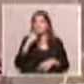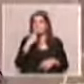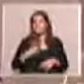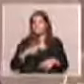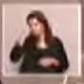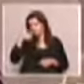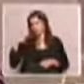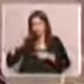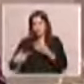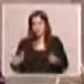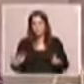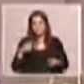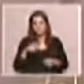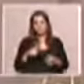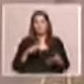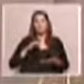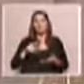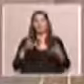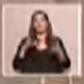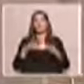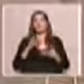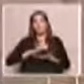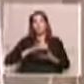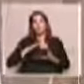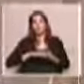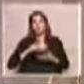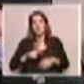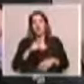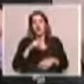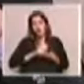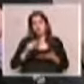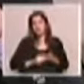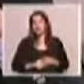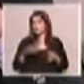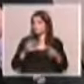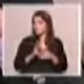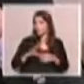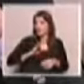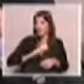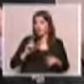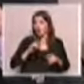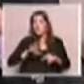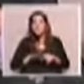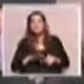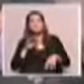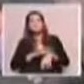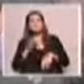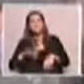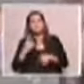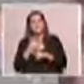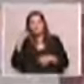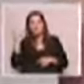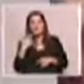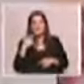História. É um livro do Clube do Autor. Não tem diretamente a ver com o queijo, mas tem a ver com esta questão dos mitos, não é? O comer muito